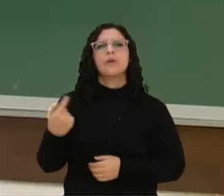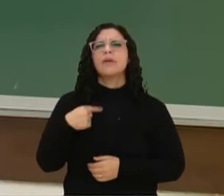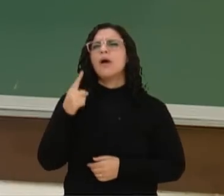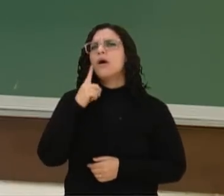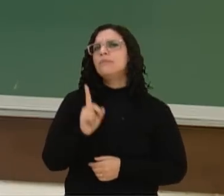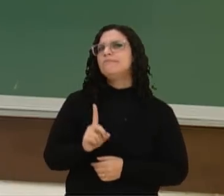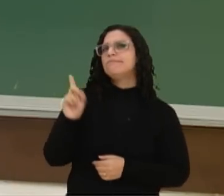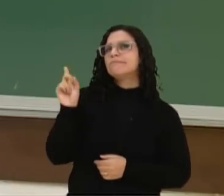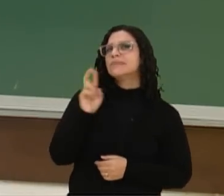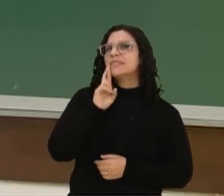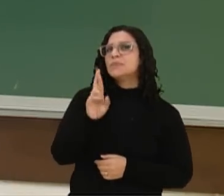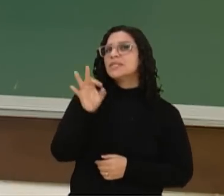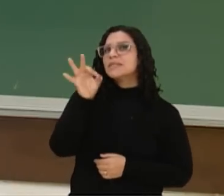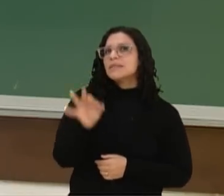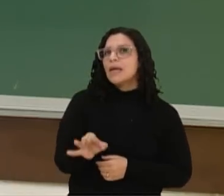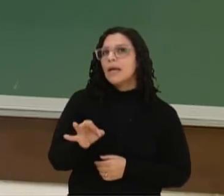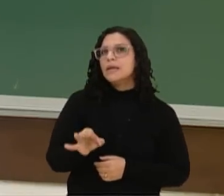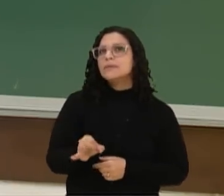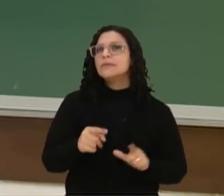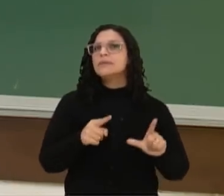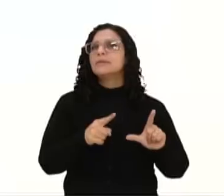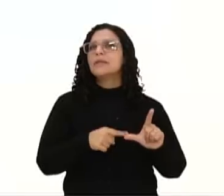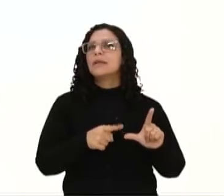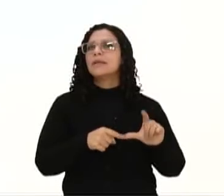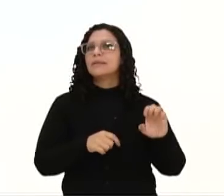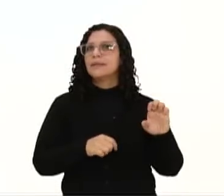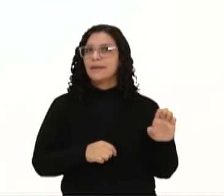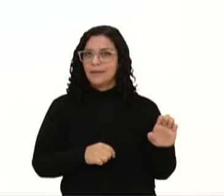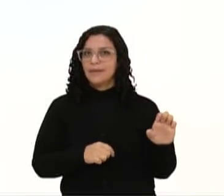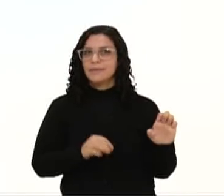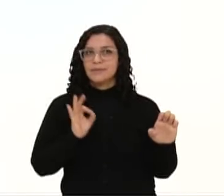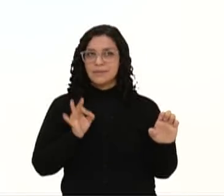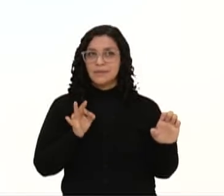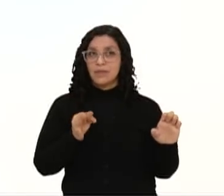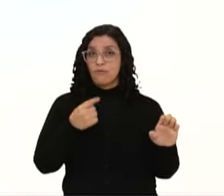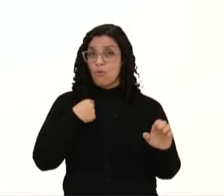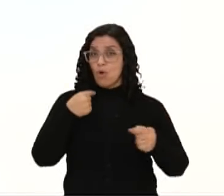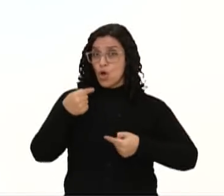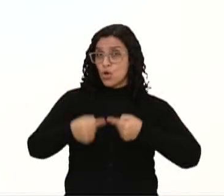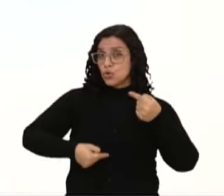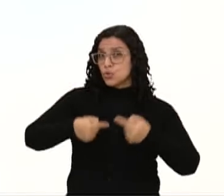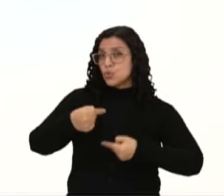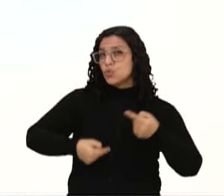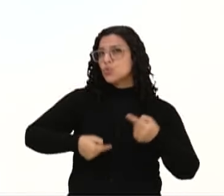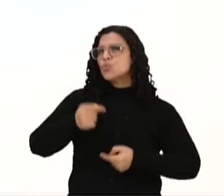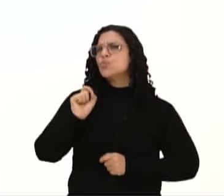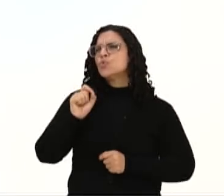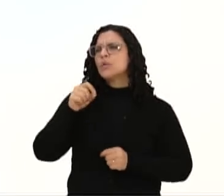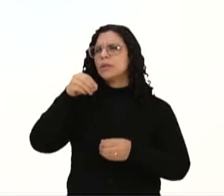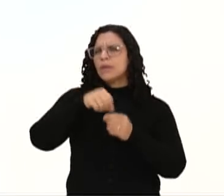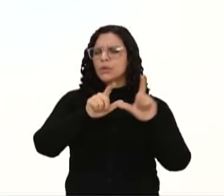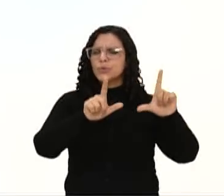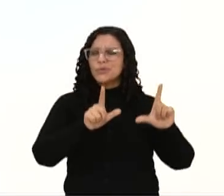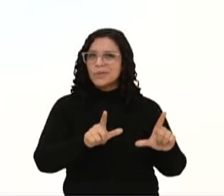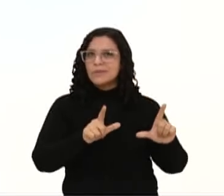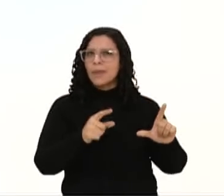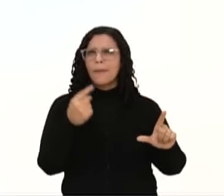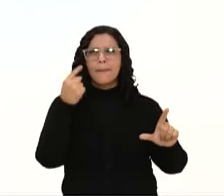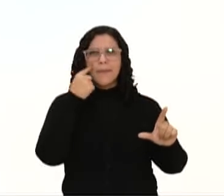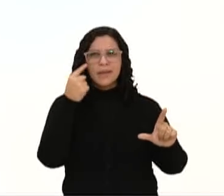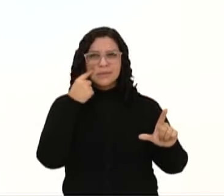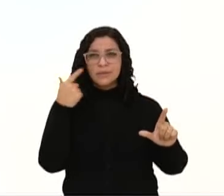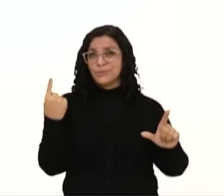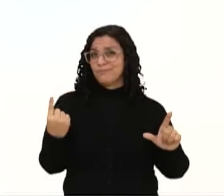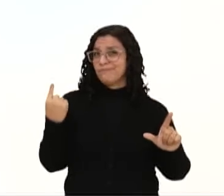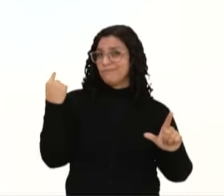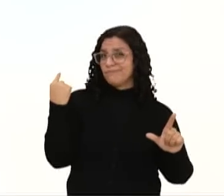ali de resposta certa para essa charge? A questão colocada em debate na charge. Qual é a questão? Considerando as